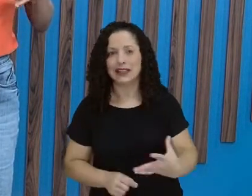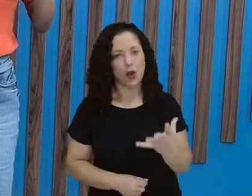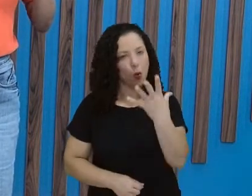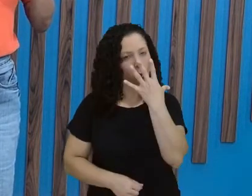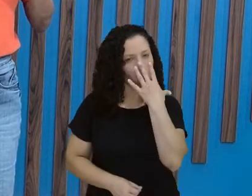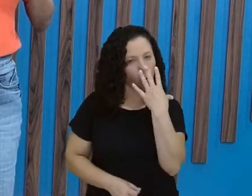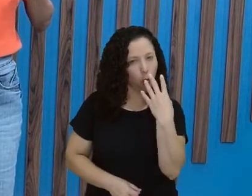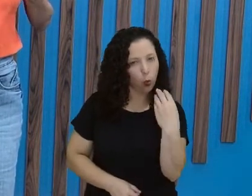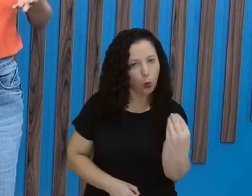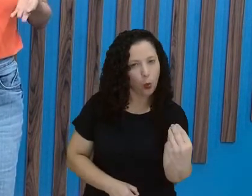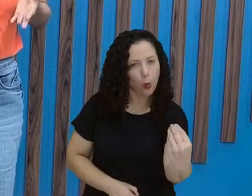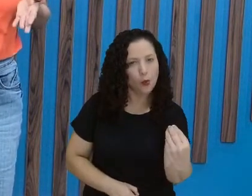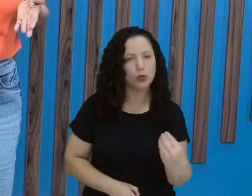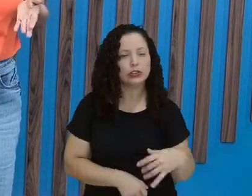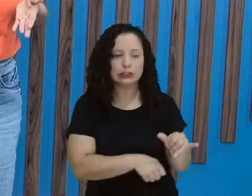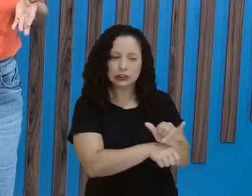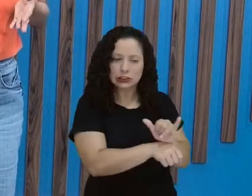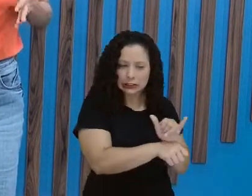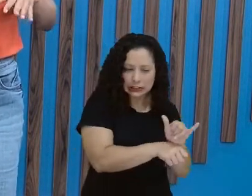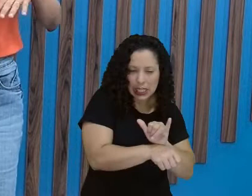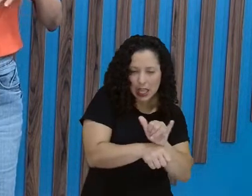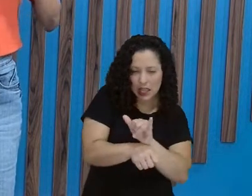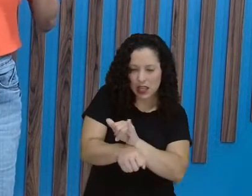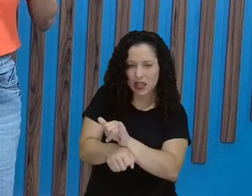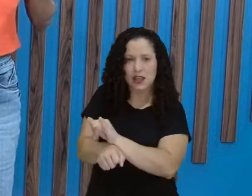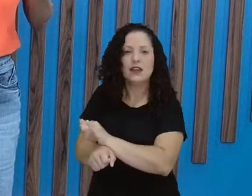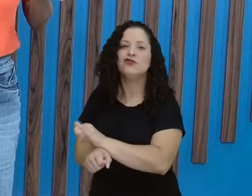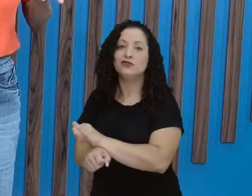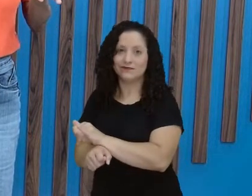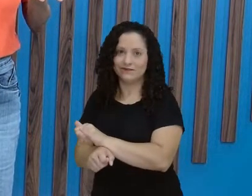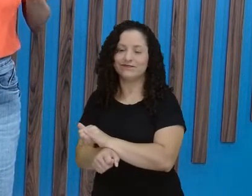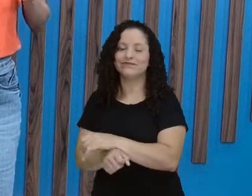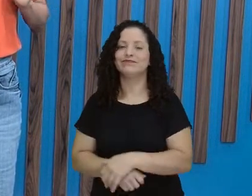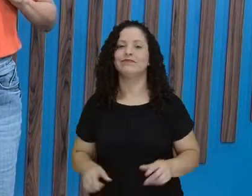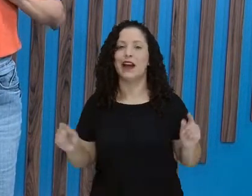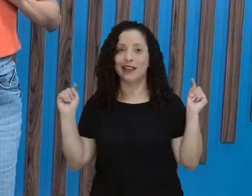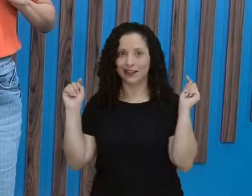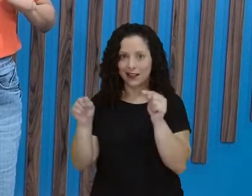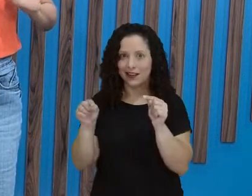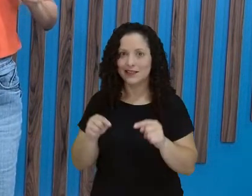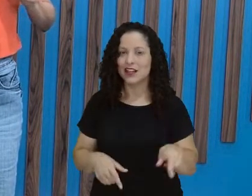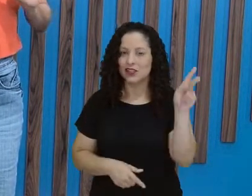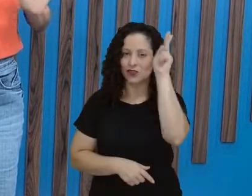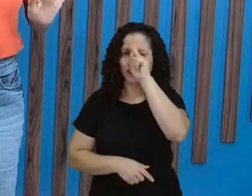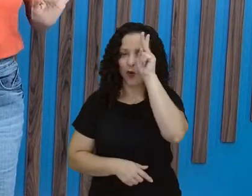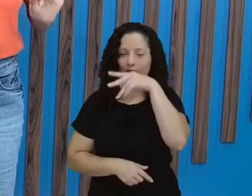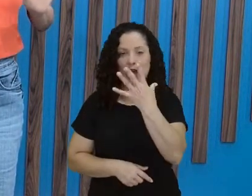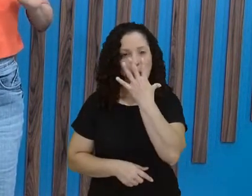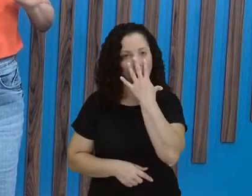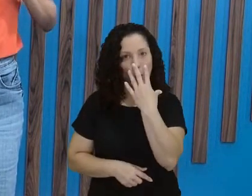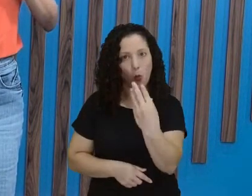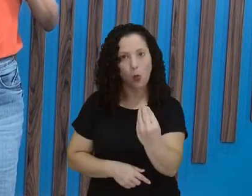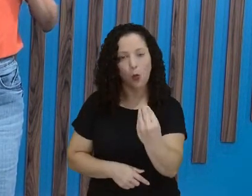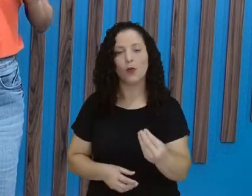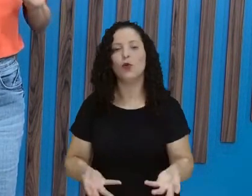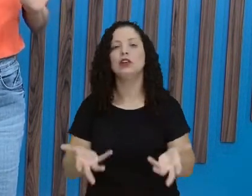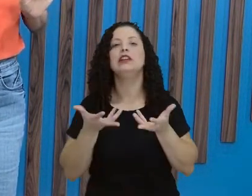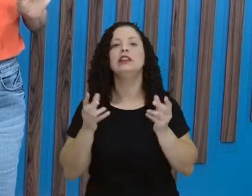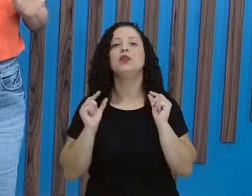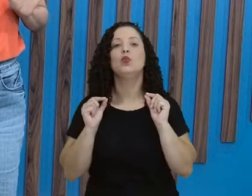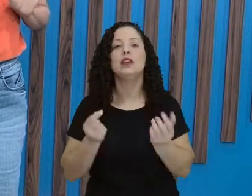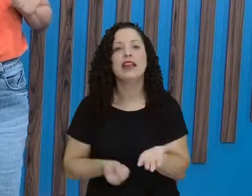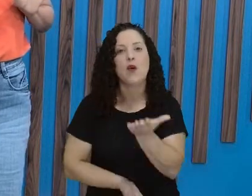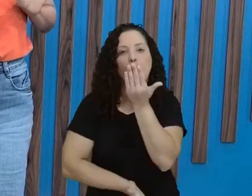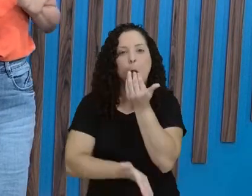lobo contra os porquinhos, não é? Nessa história, o lobo, o interesse dele era papar